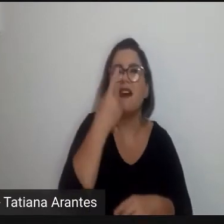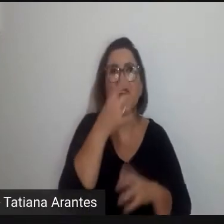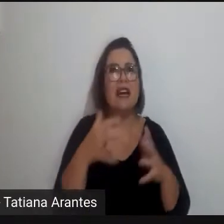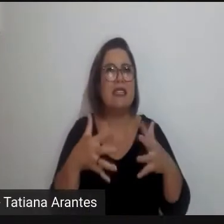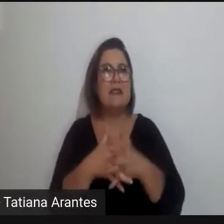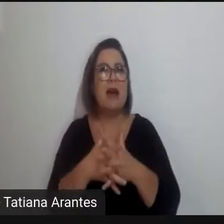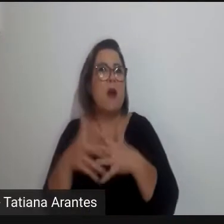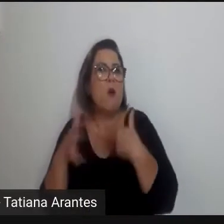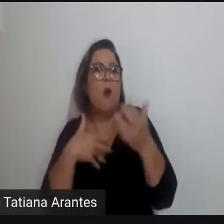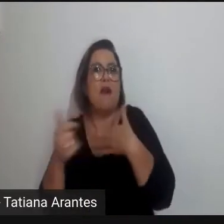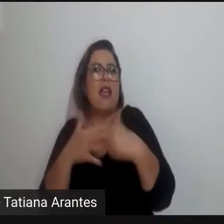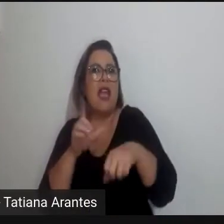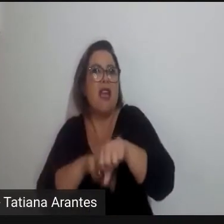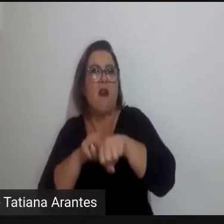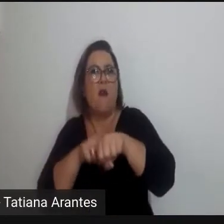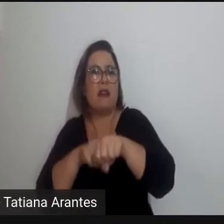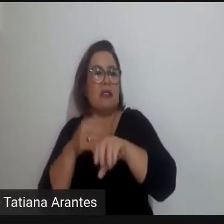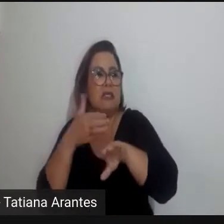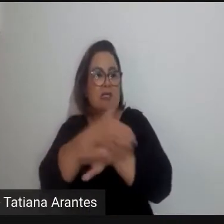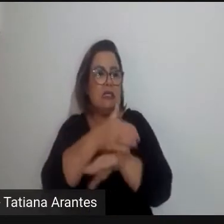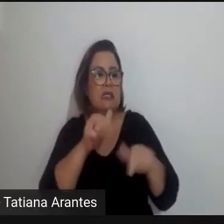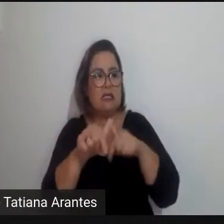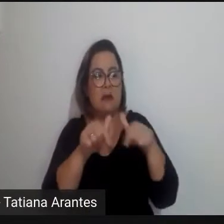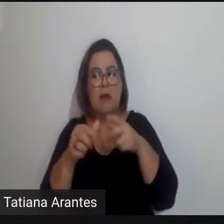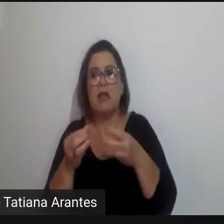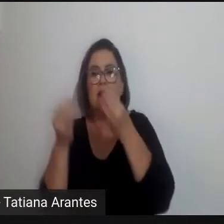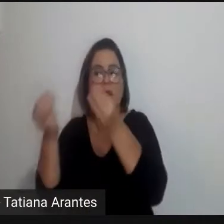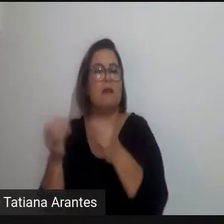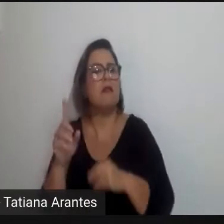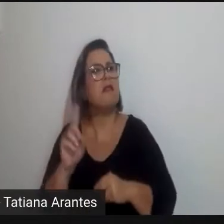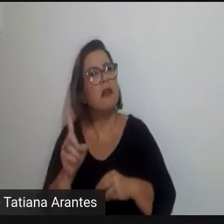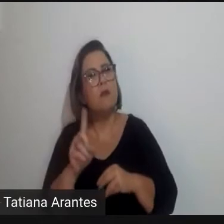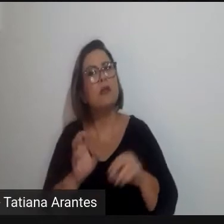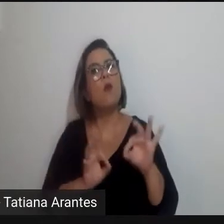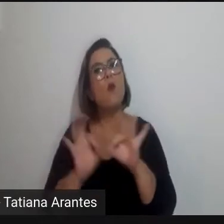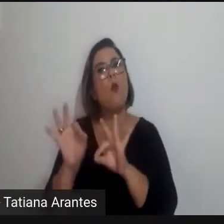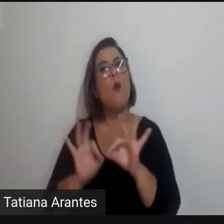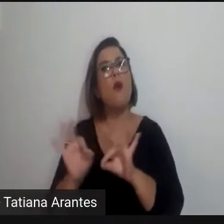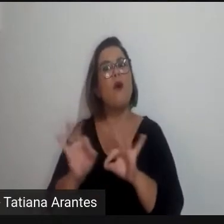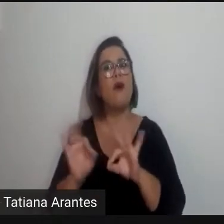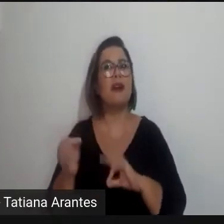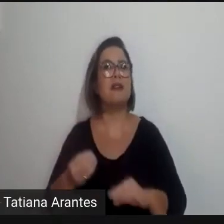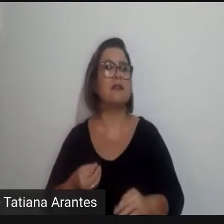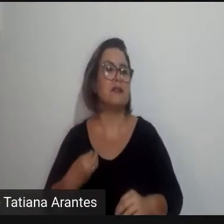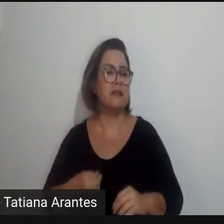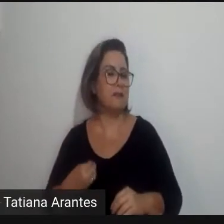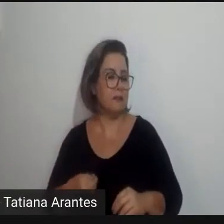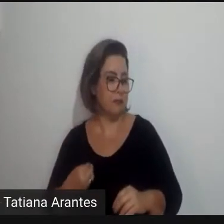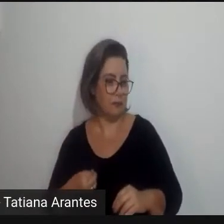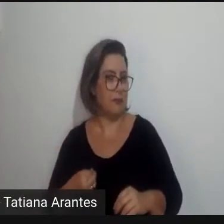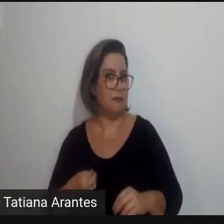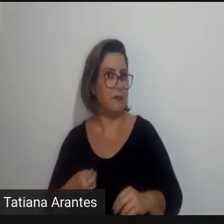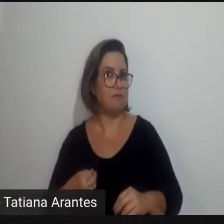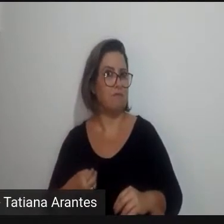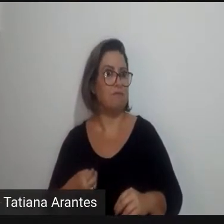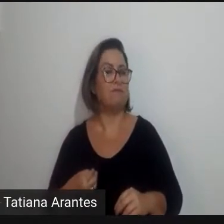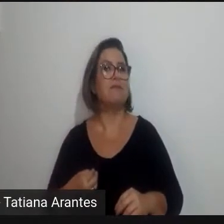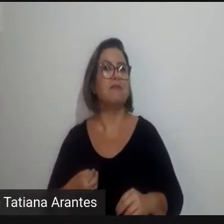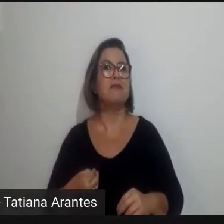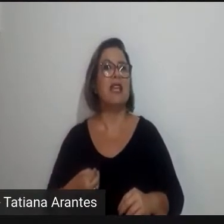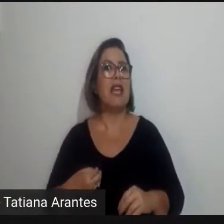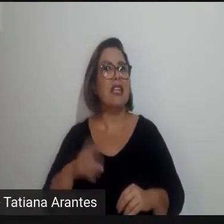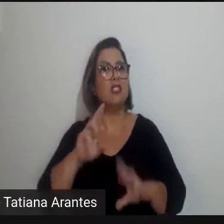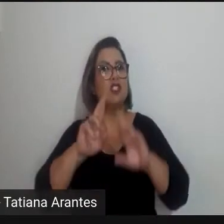questão do ciclo circadiano, que a gente poderia depois, numa outra oportunidade, conversar bastante. Ciclo circadiano é assim,